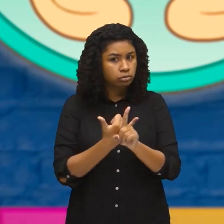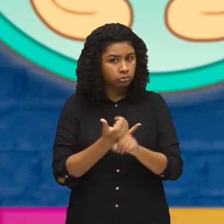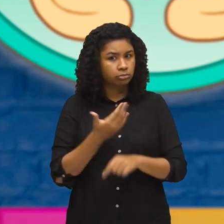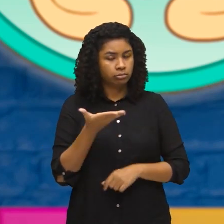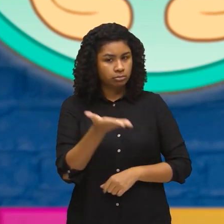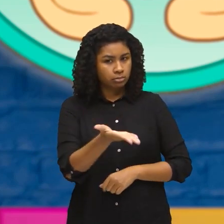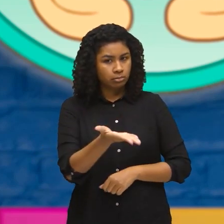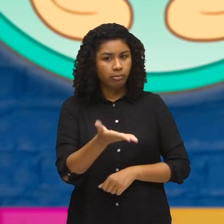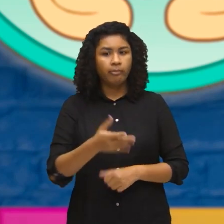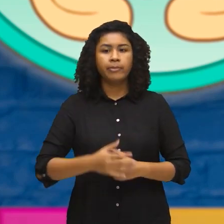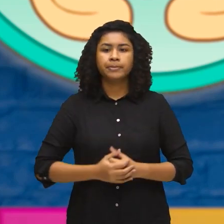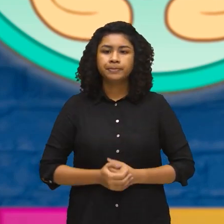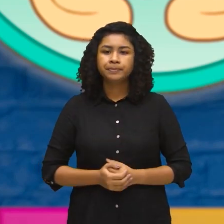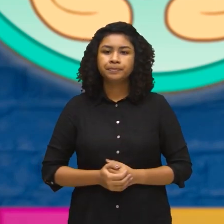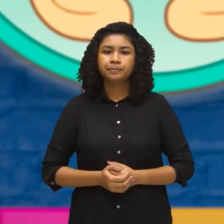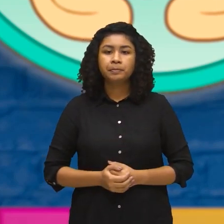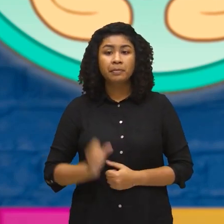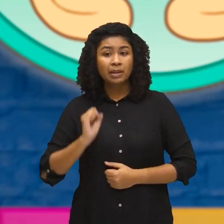se esse